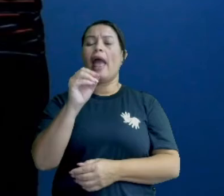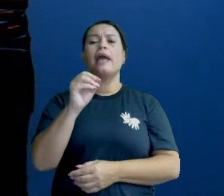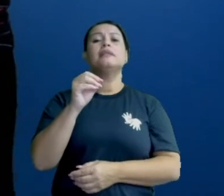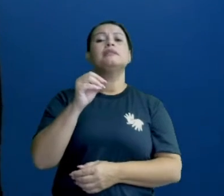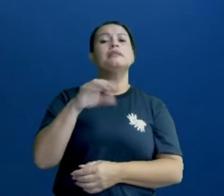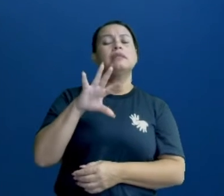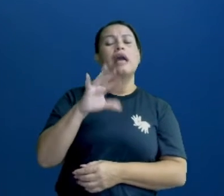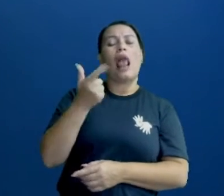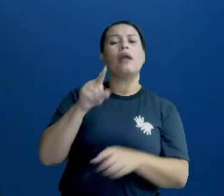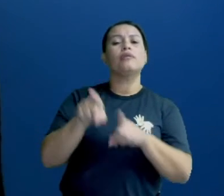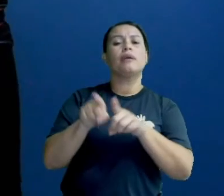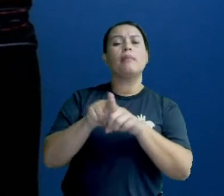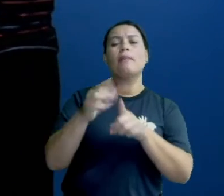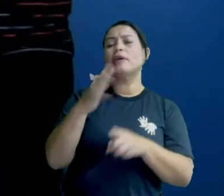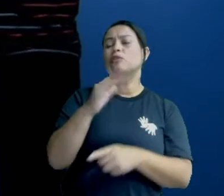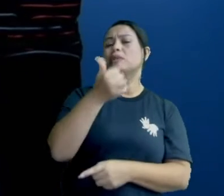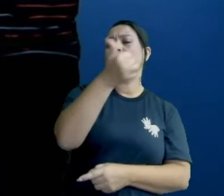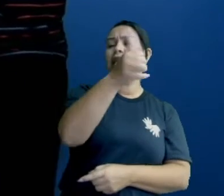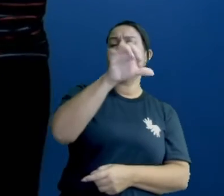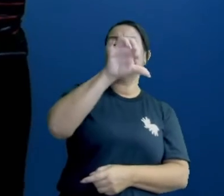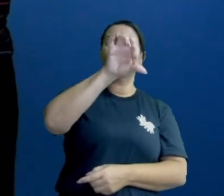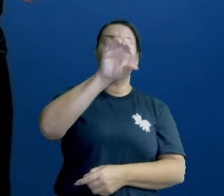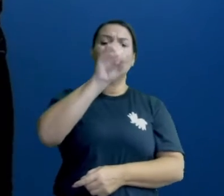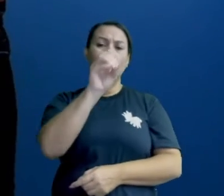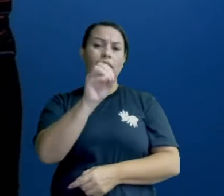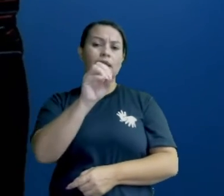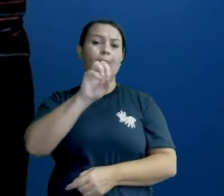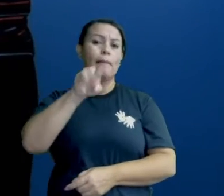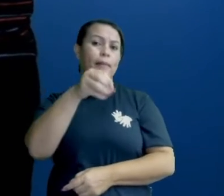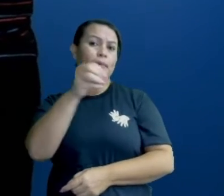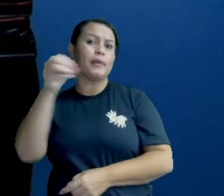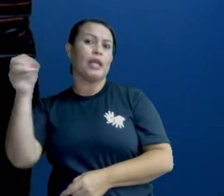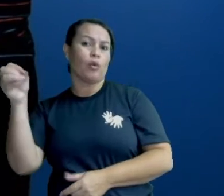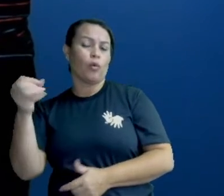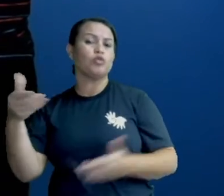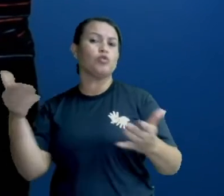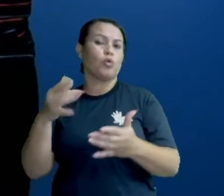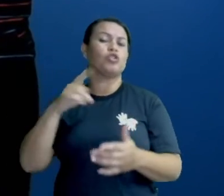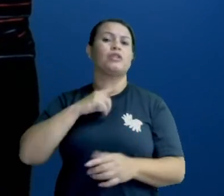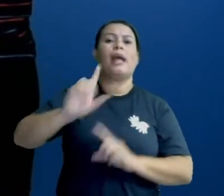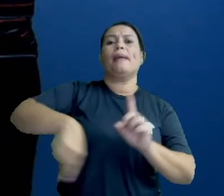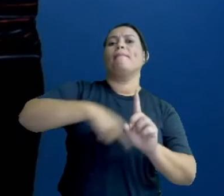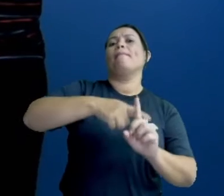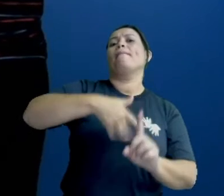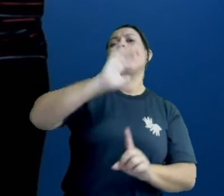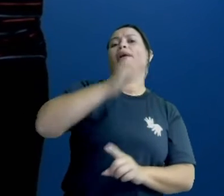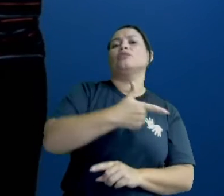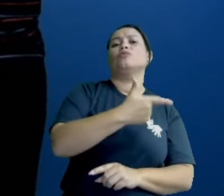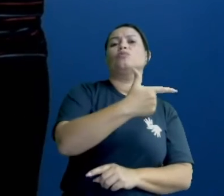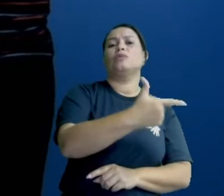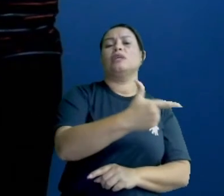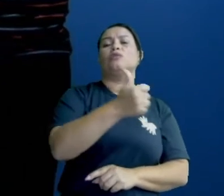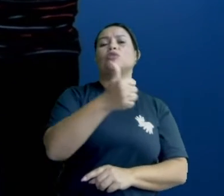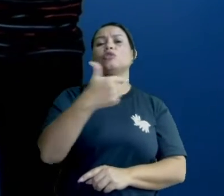com a população de 190 milhões de pessoas. Hoje, aí, passamos dos 212 milhões. Lembra que, ano